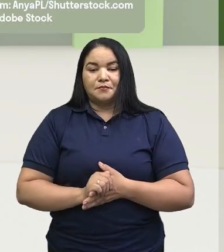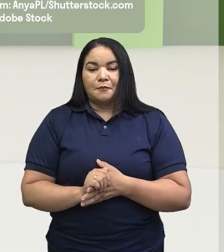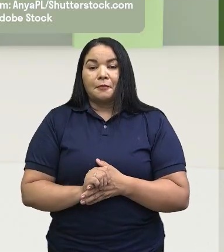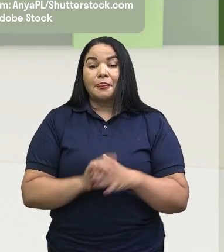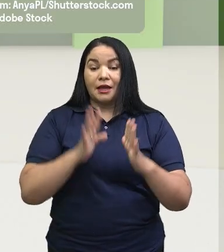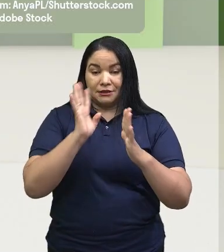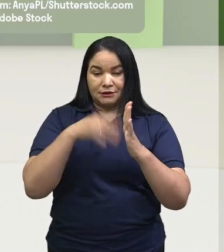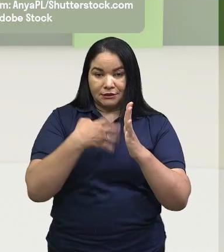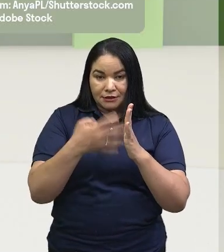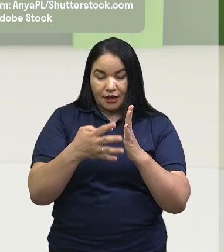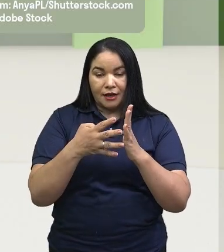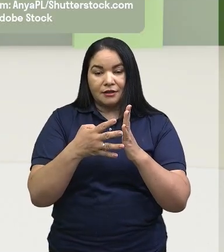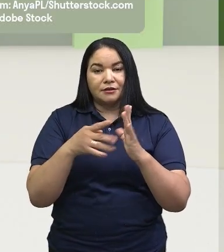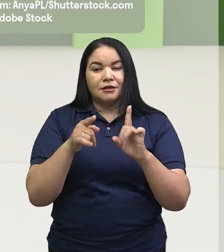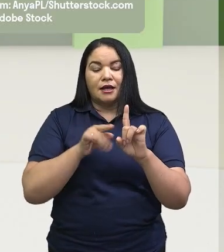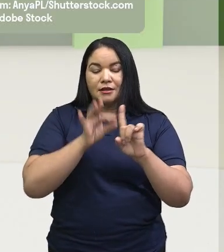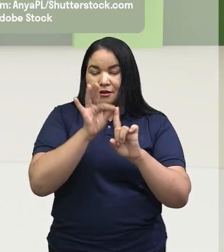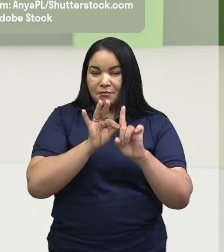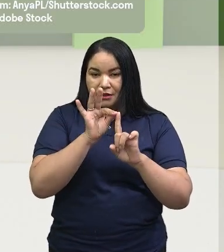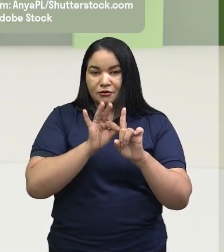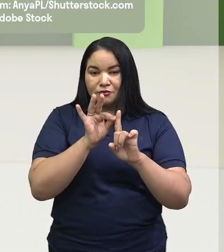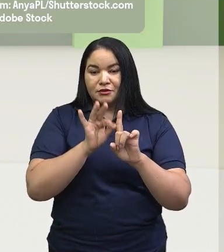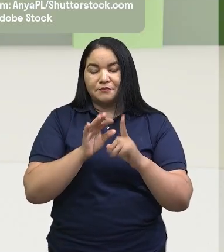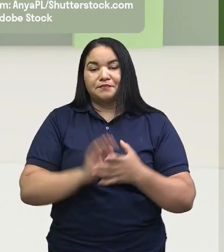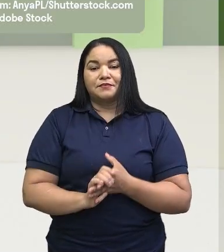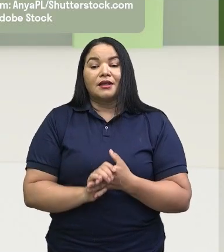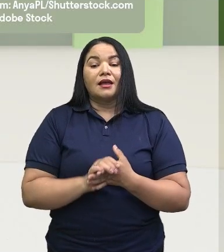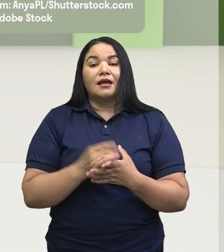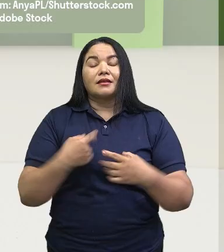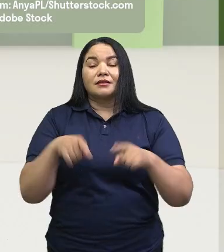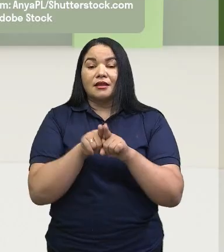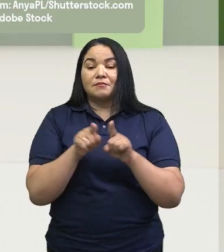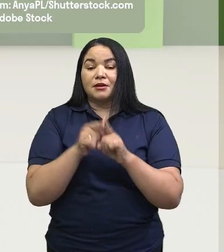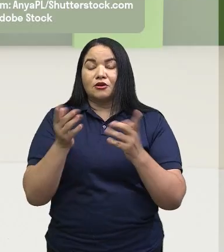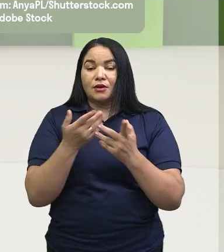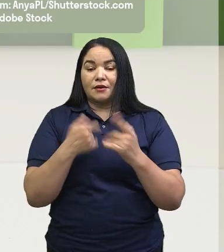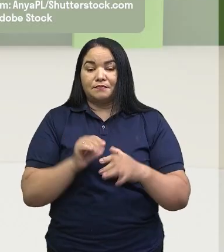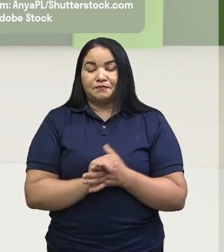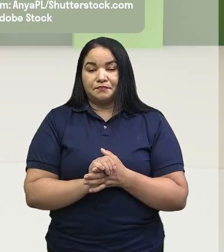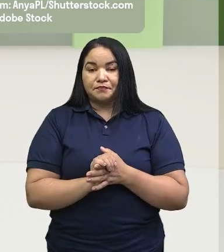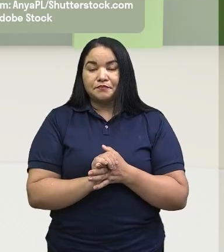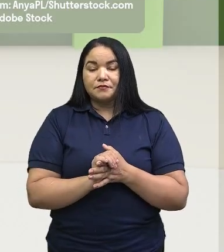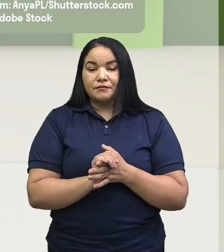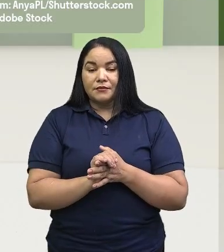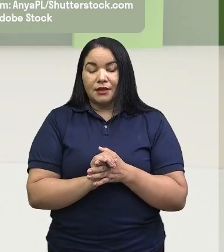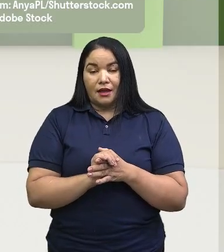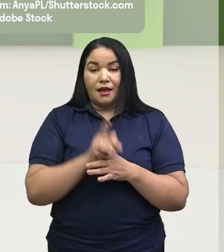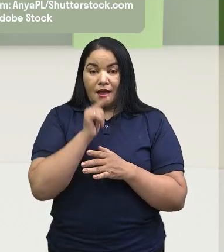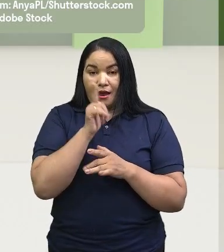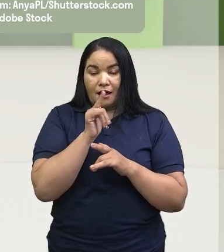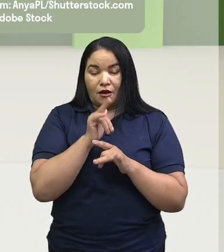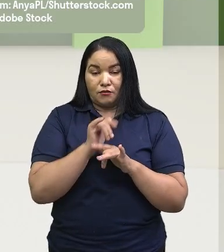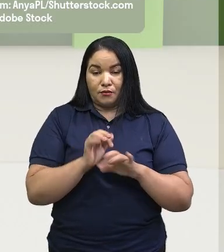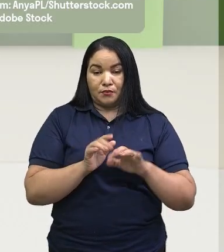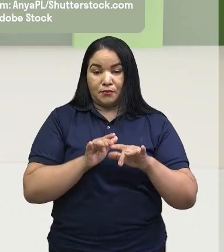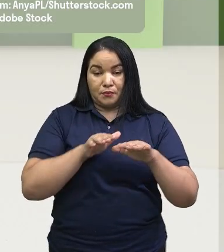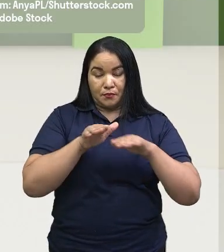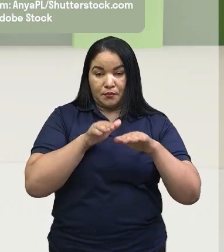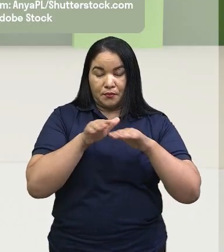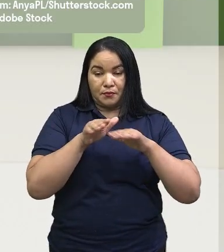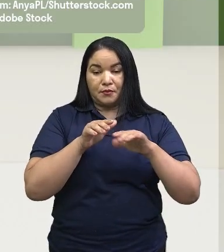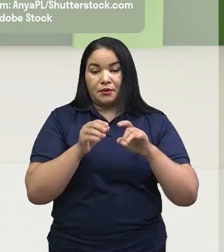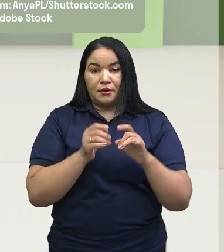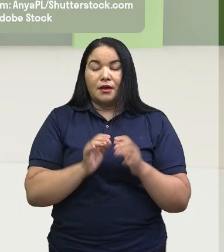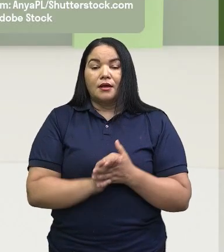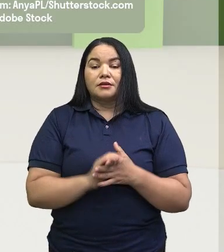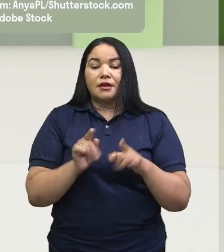as escalas de temperatura, onde nós temos o ponto de ebulição da água, como você vê aqui.